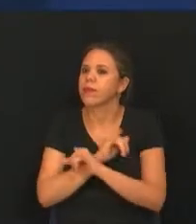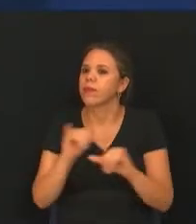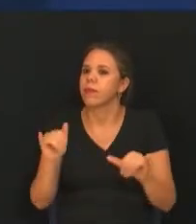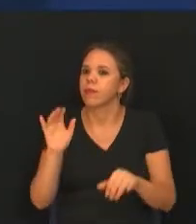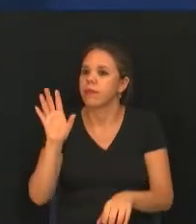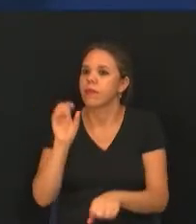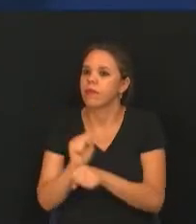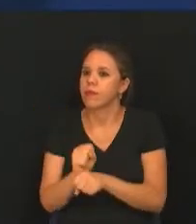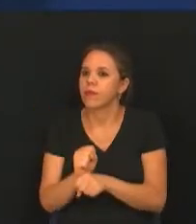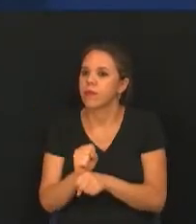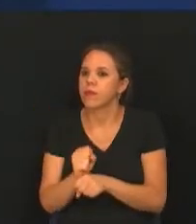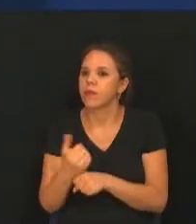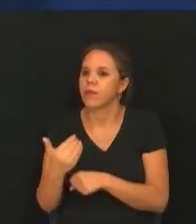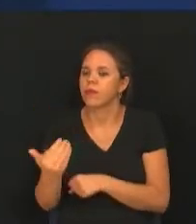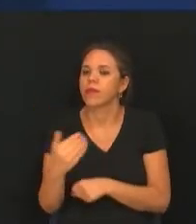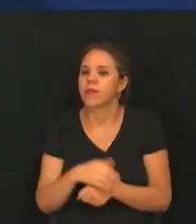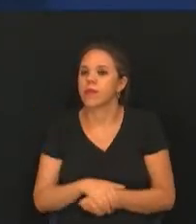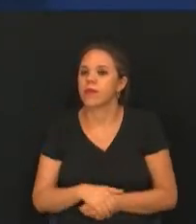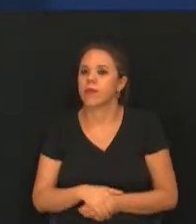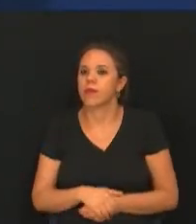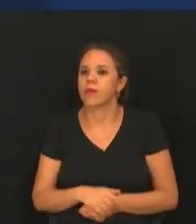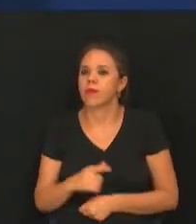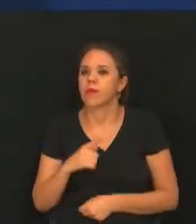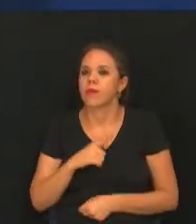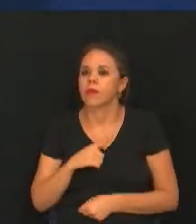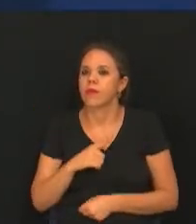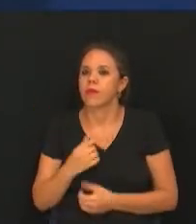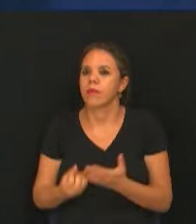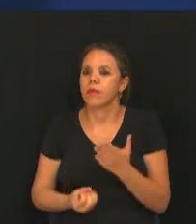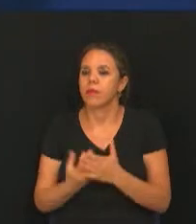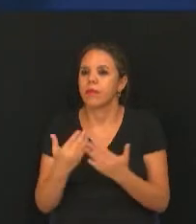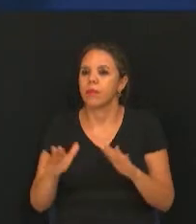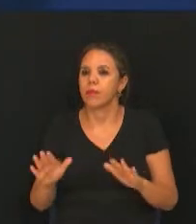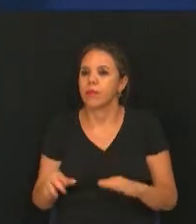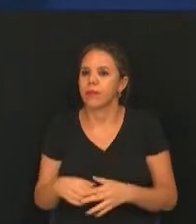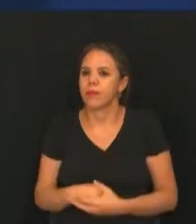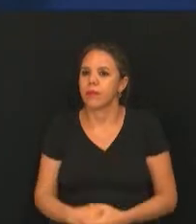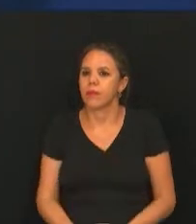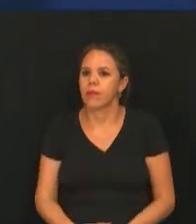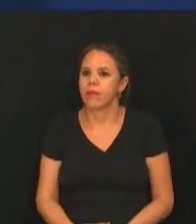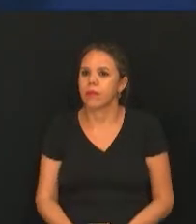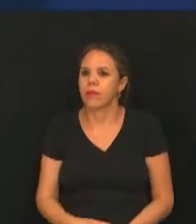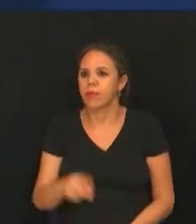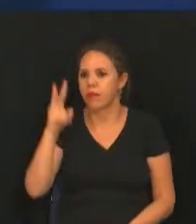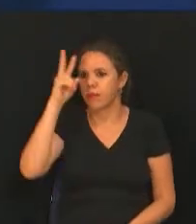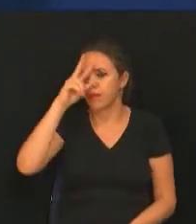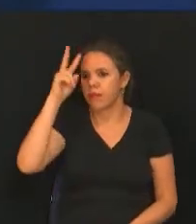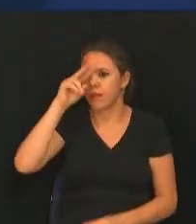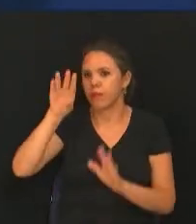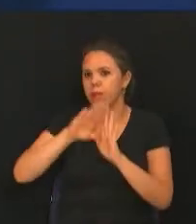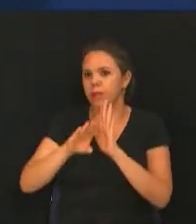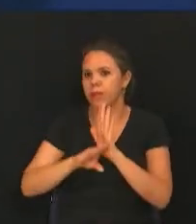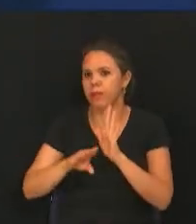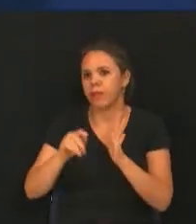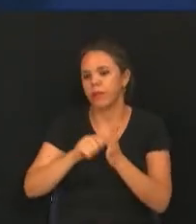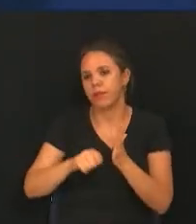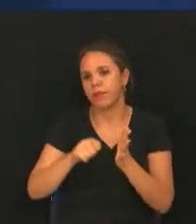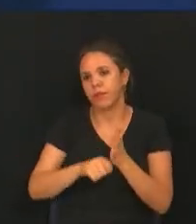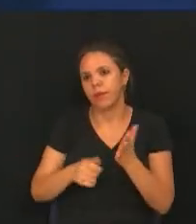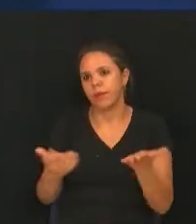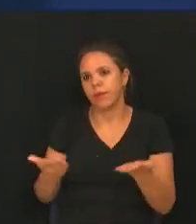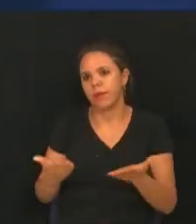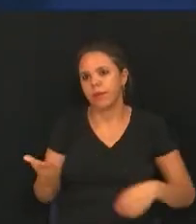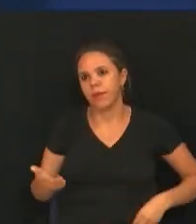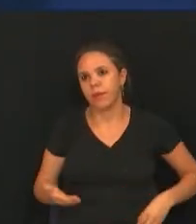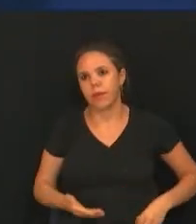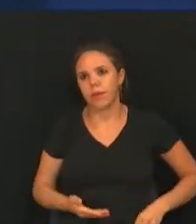daí, porque no próximo bloco tem estreia aqui. Tá lembrado aí do programa Em Pauta? Agora ele passa